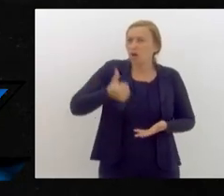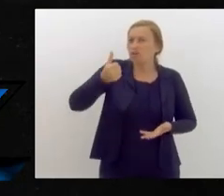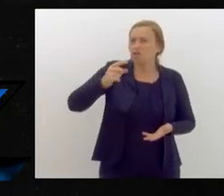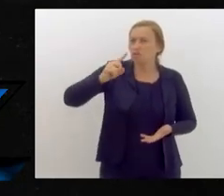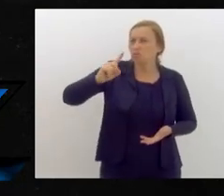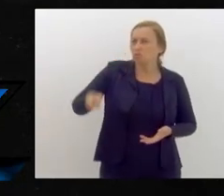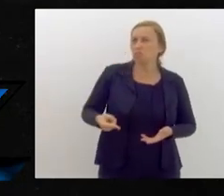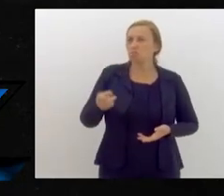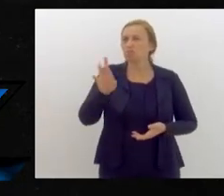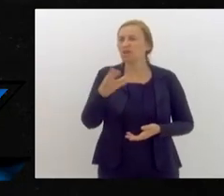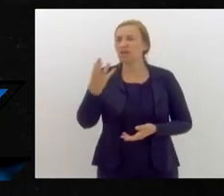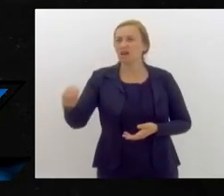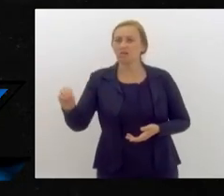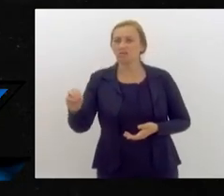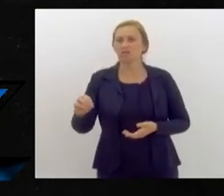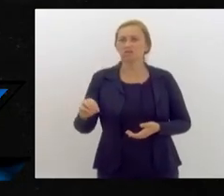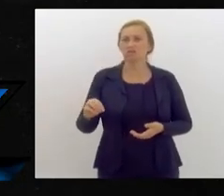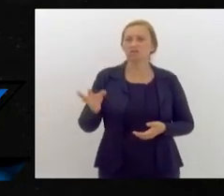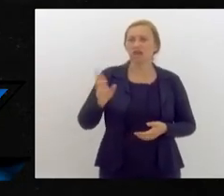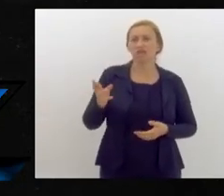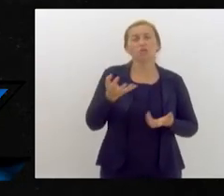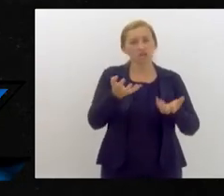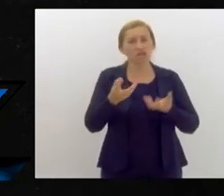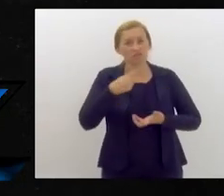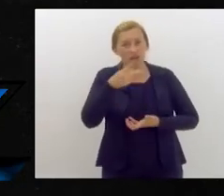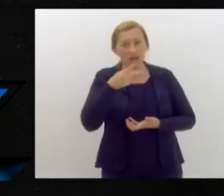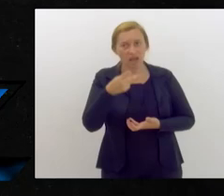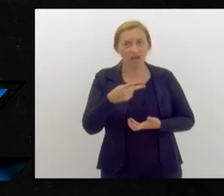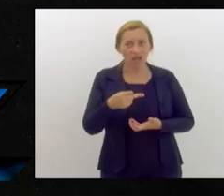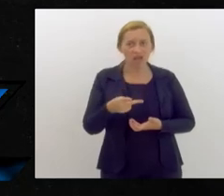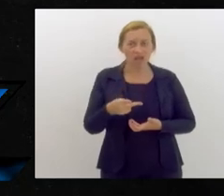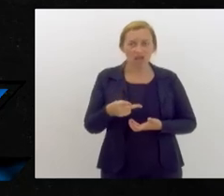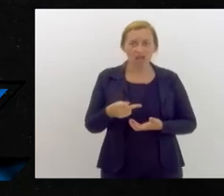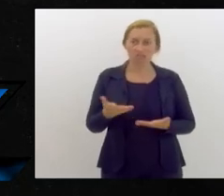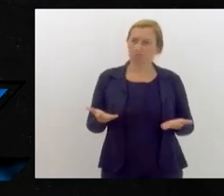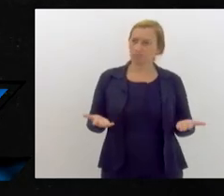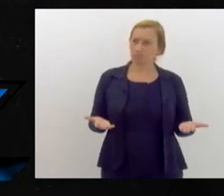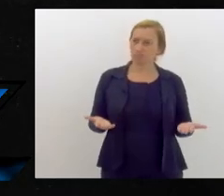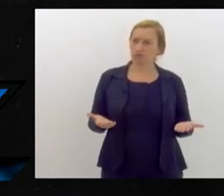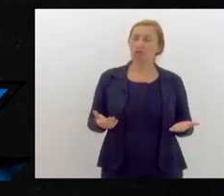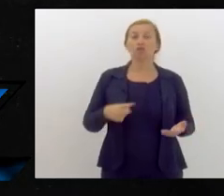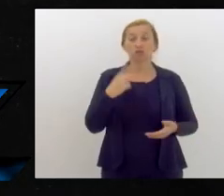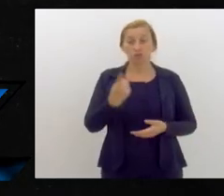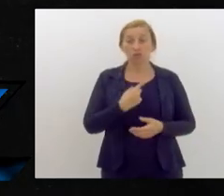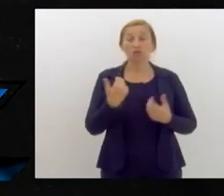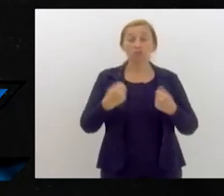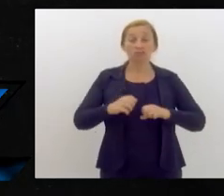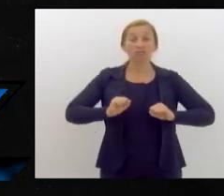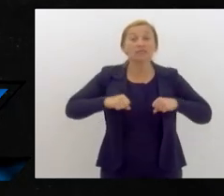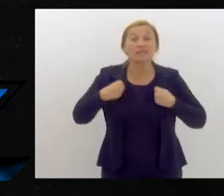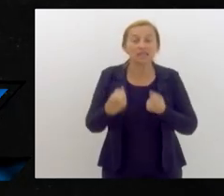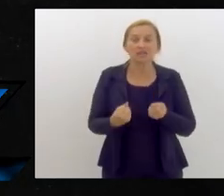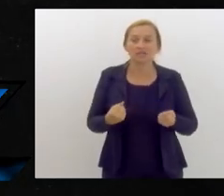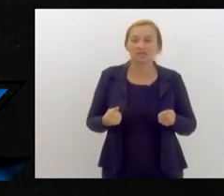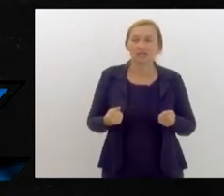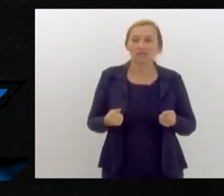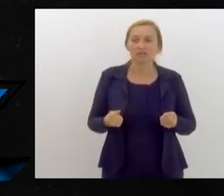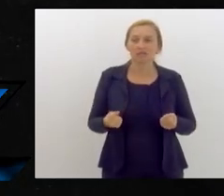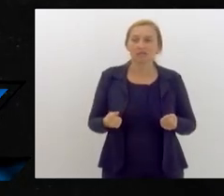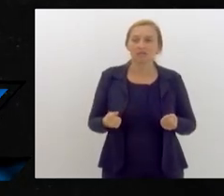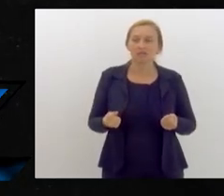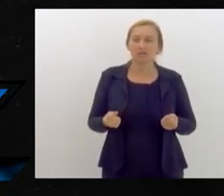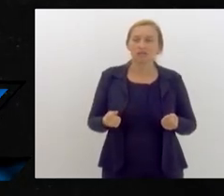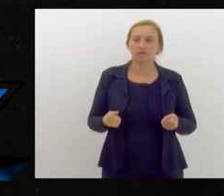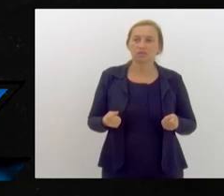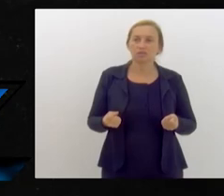reais eu queria dizer aqui que dessa forma Nós deveríamos defender a reestatização